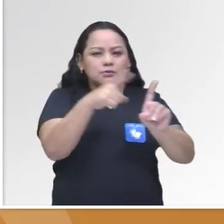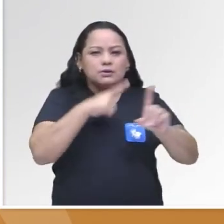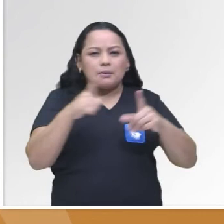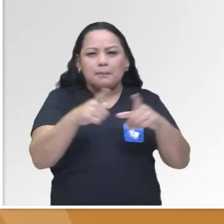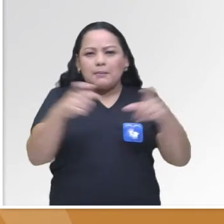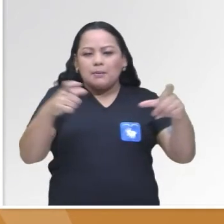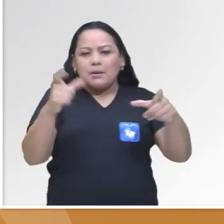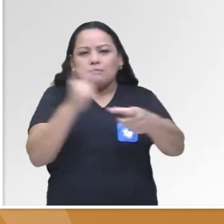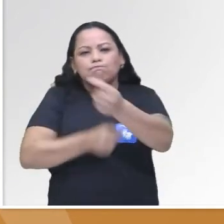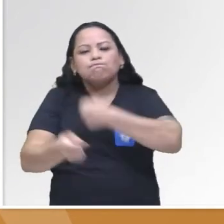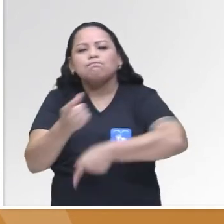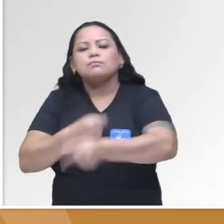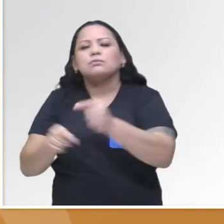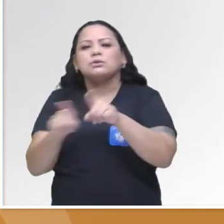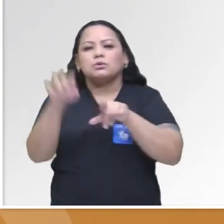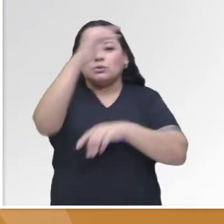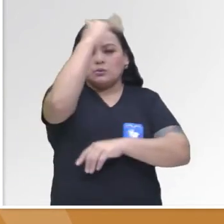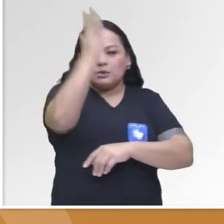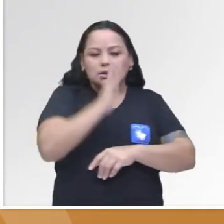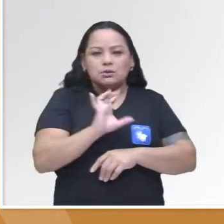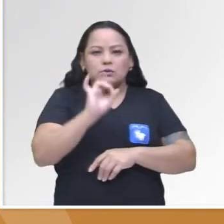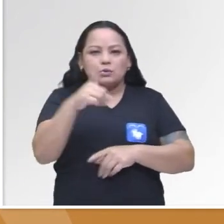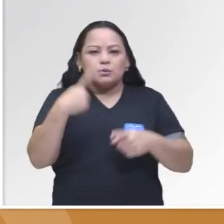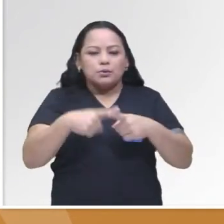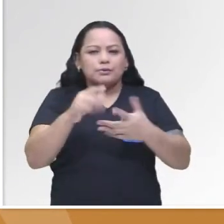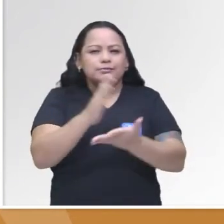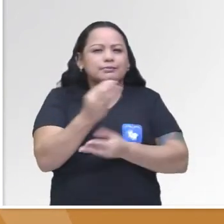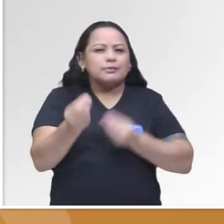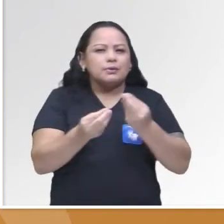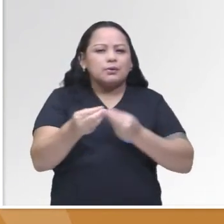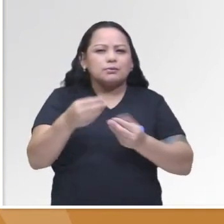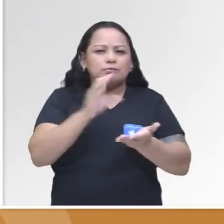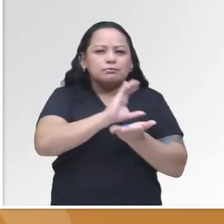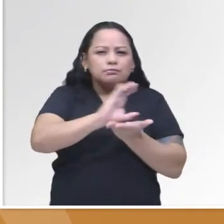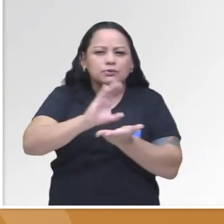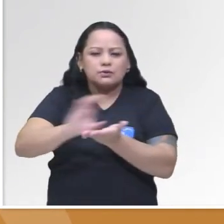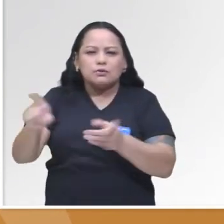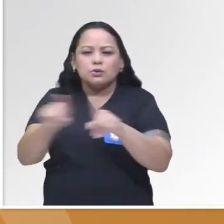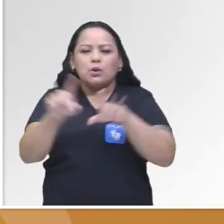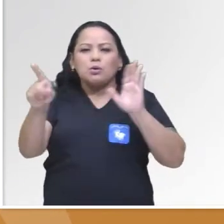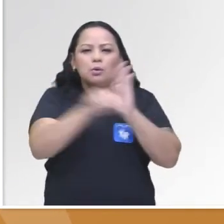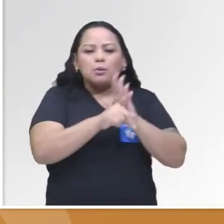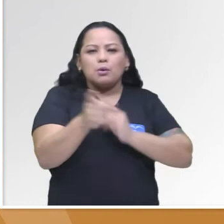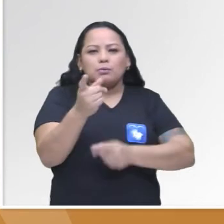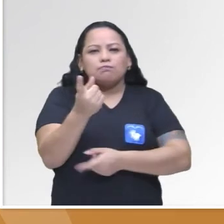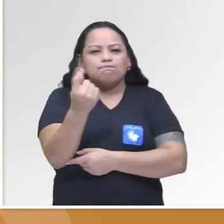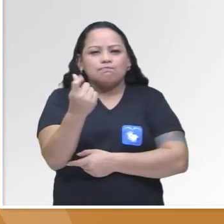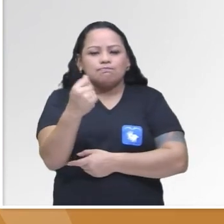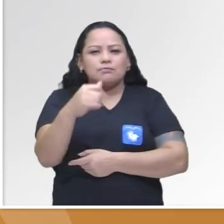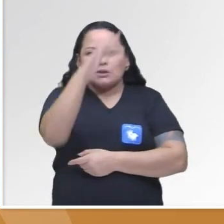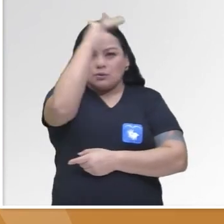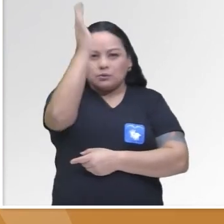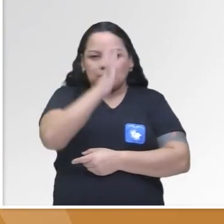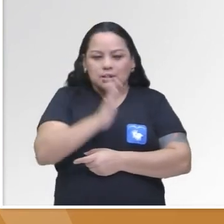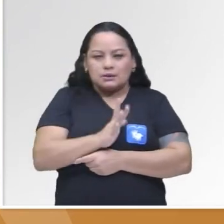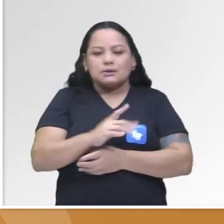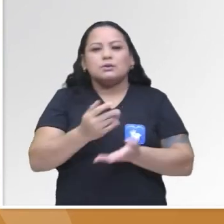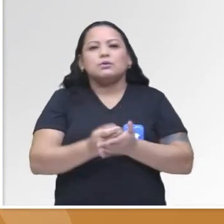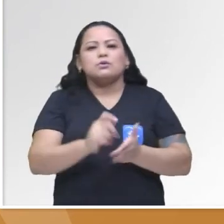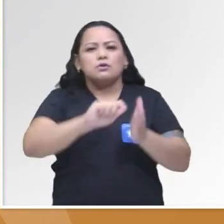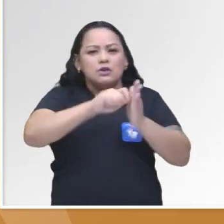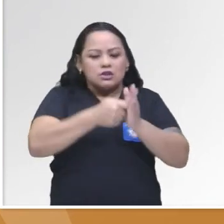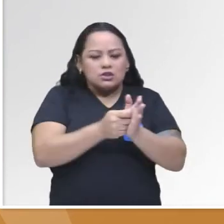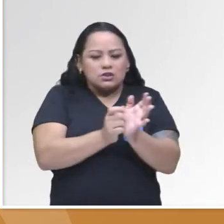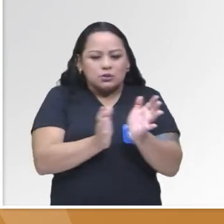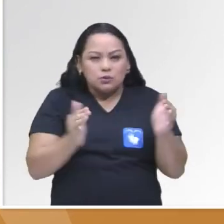crescimento econômico do Brasil apenas a partir dos investimentos do próprio capital nacional, fechando o